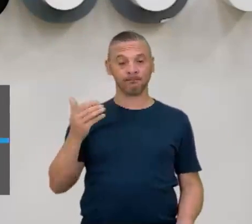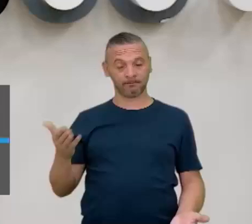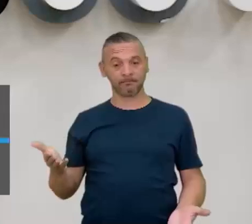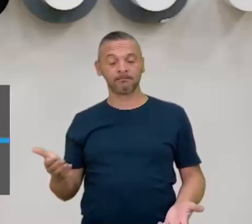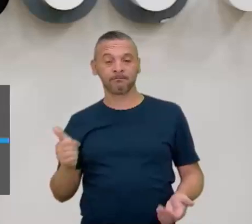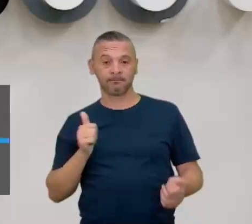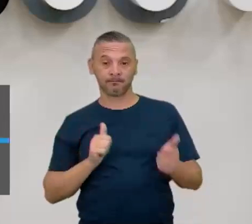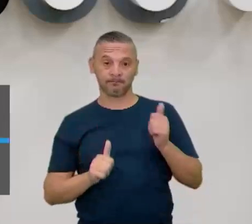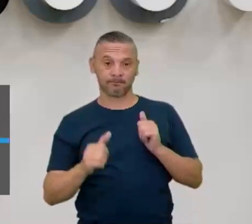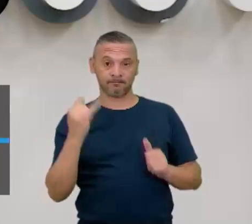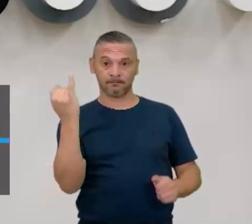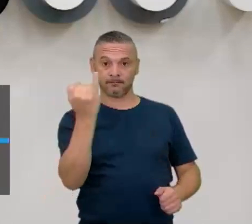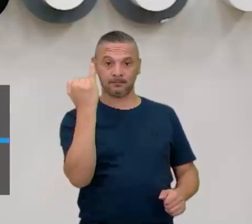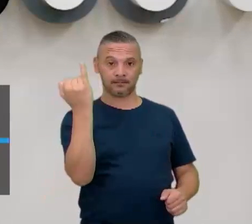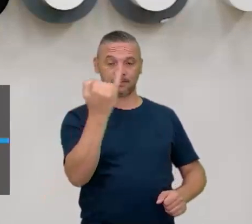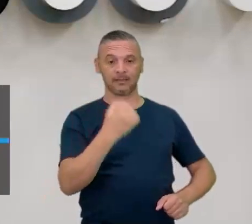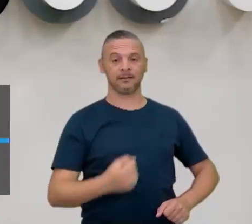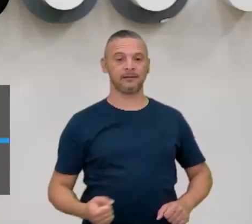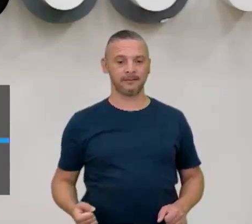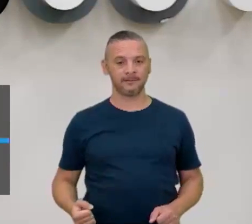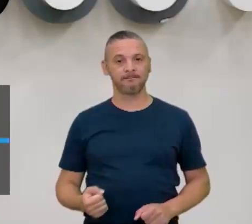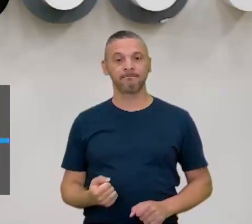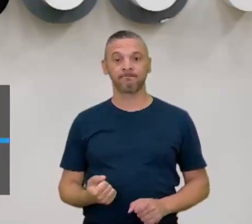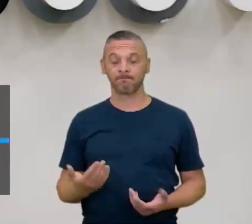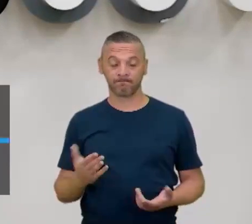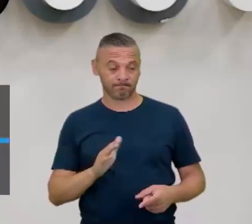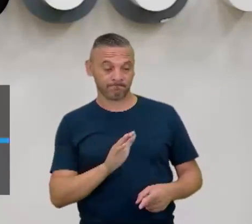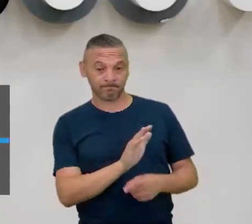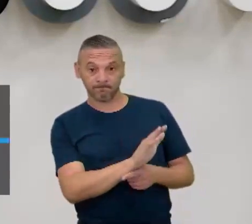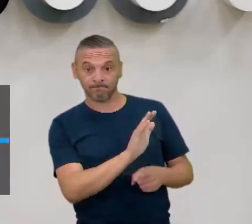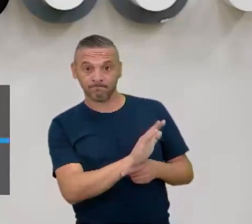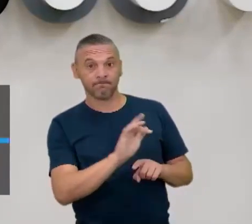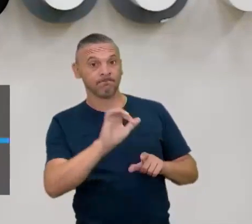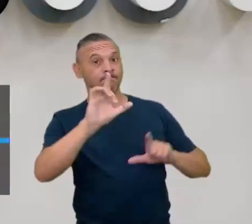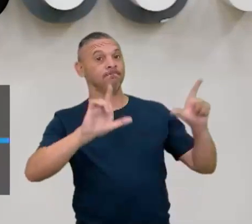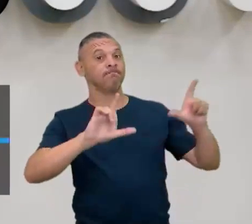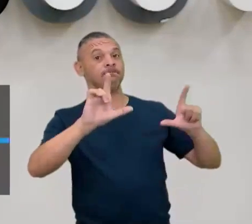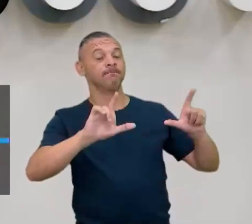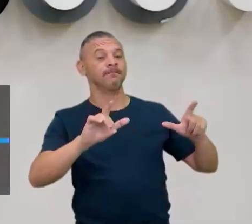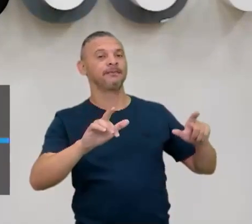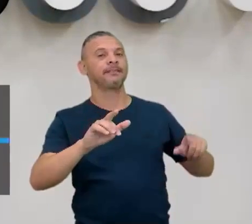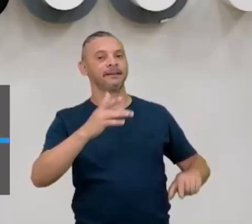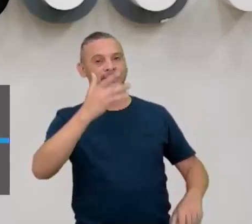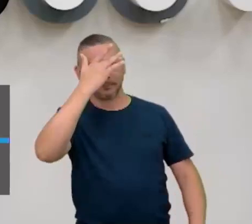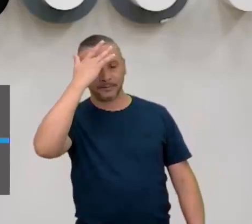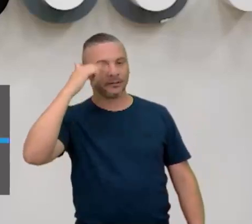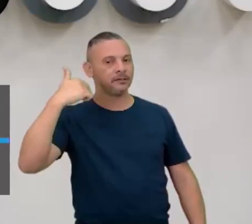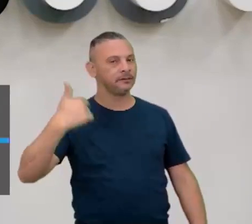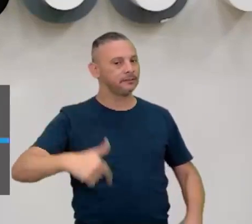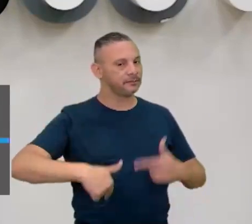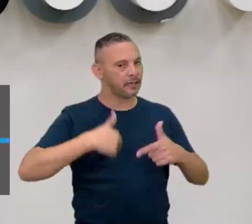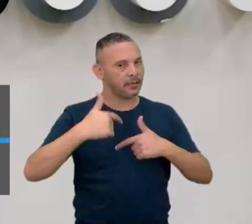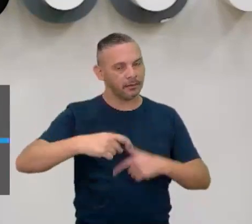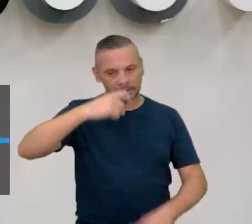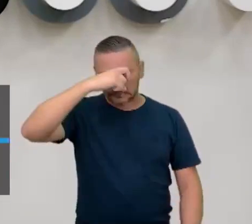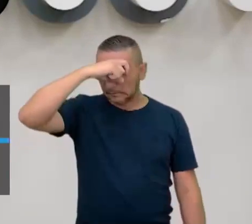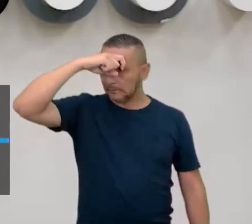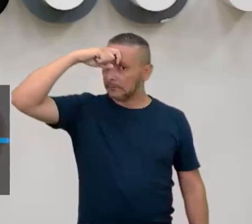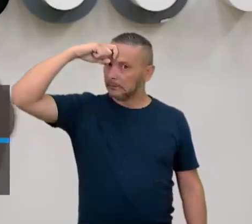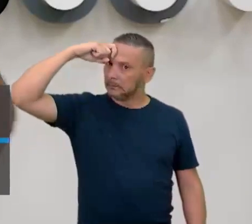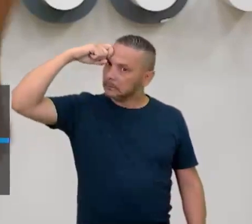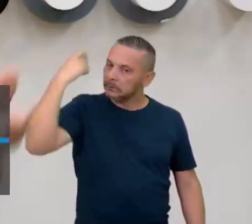ator aí, que é super importante. E o assessor de imprensa, que é o cara que rala pra caramba também aí, que faz com que essa